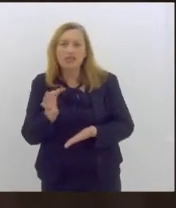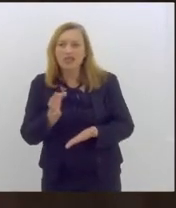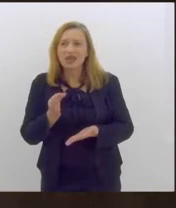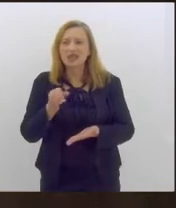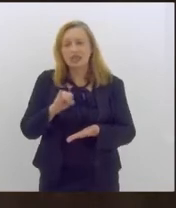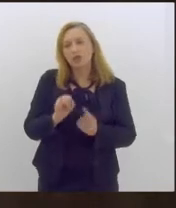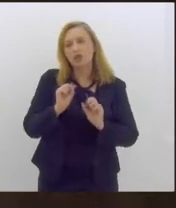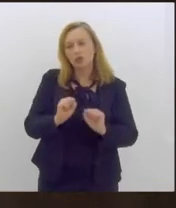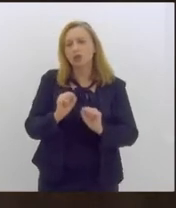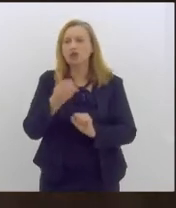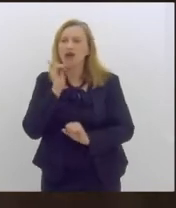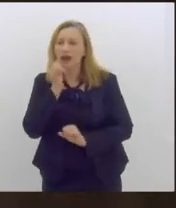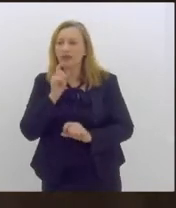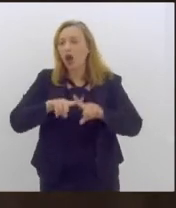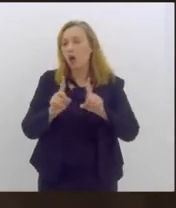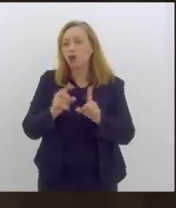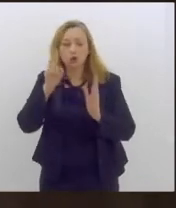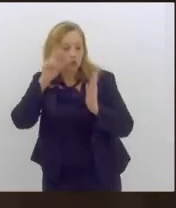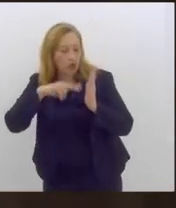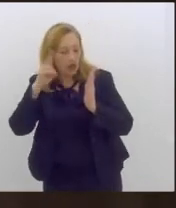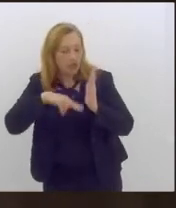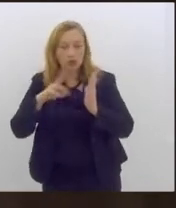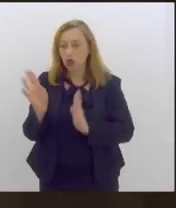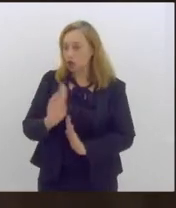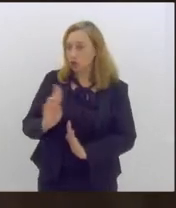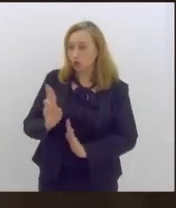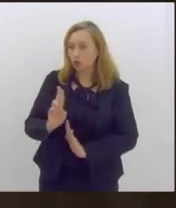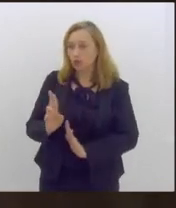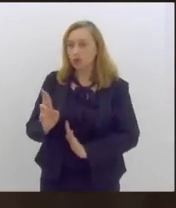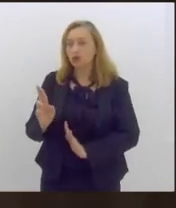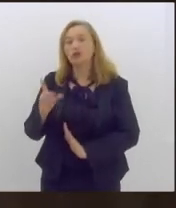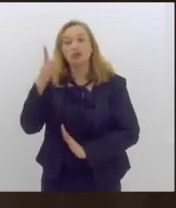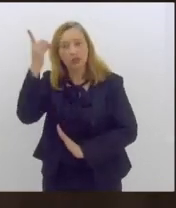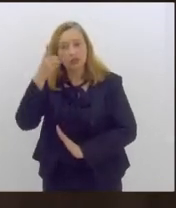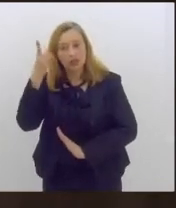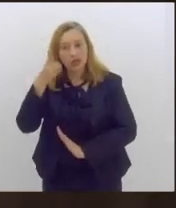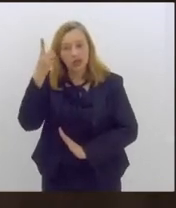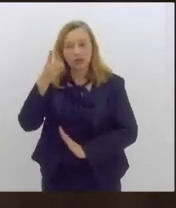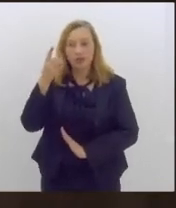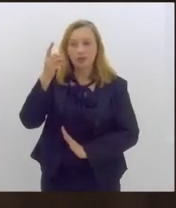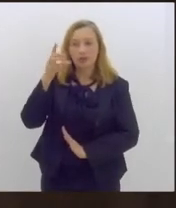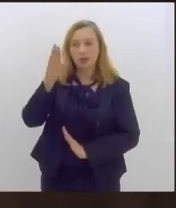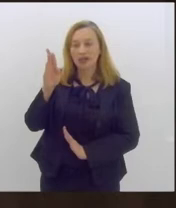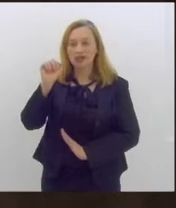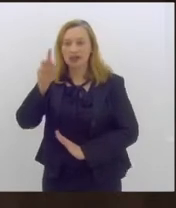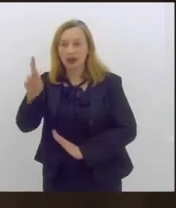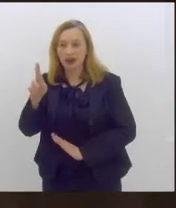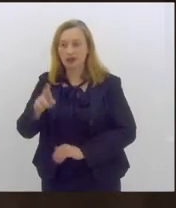relatar ou simplesmente fazer a leitura em nome do deputado Bacelar